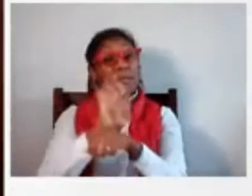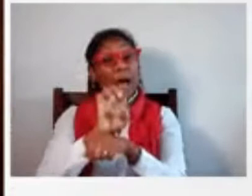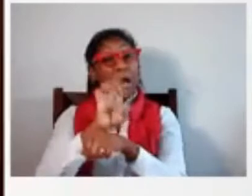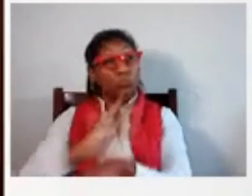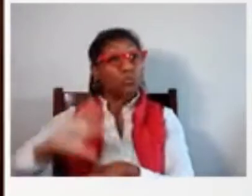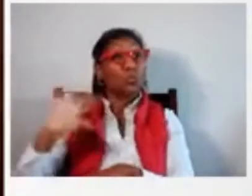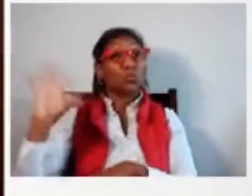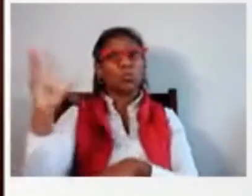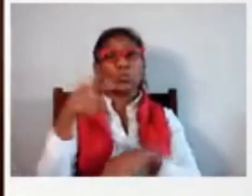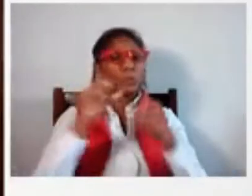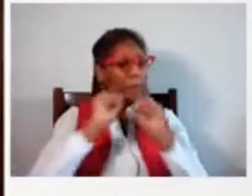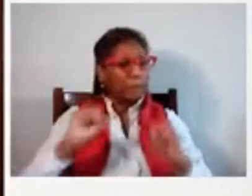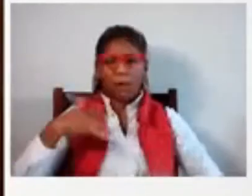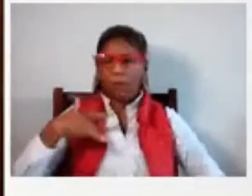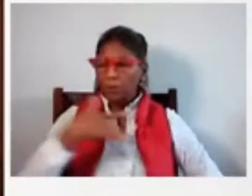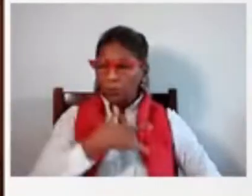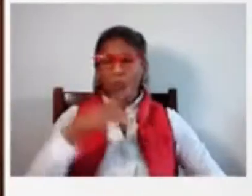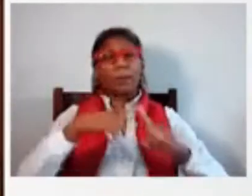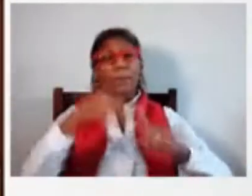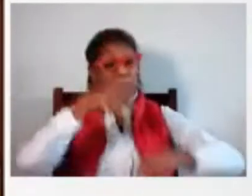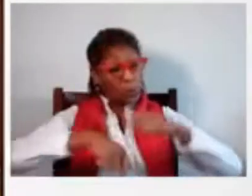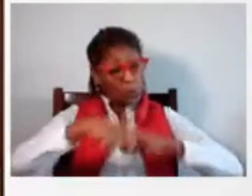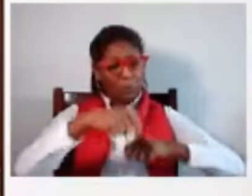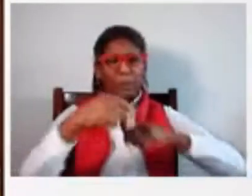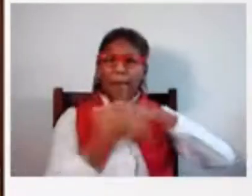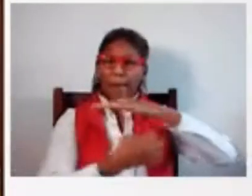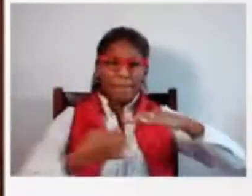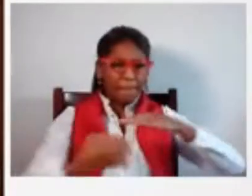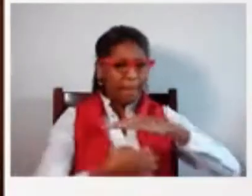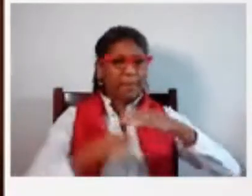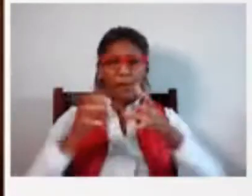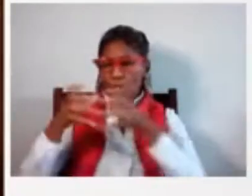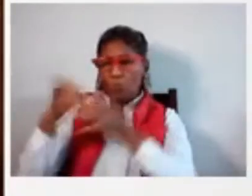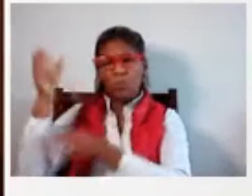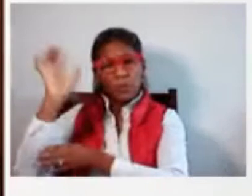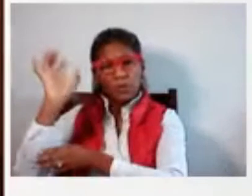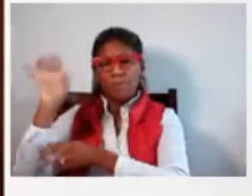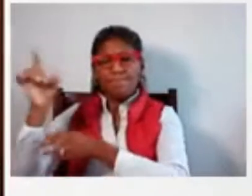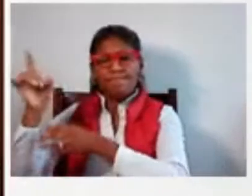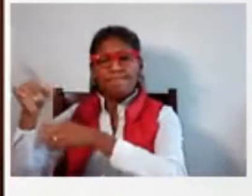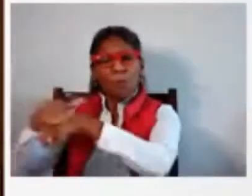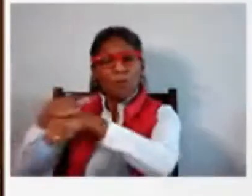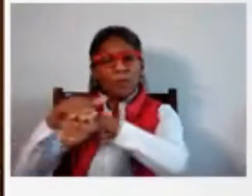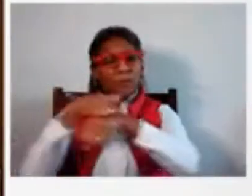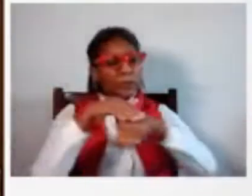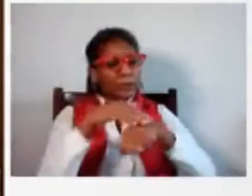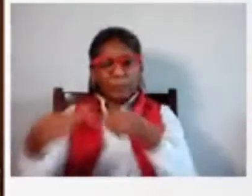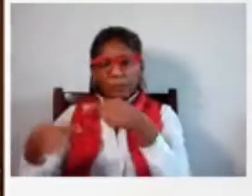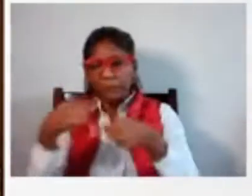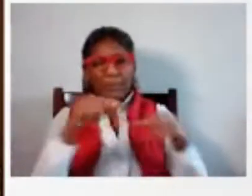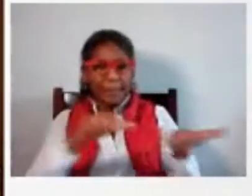saúde, quanto com os que olham para a economia, e cada um com as suas razões, né, e que nós compreendemos e